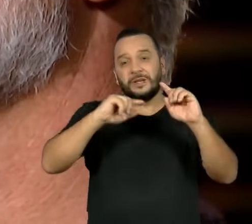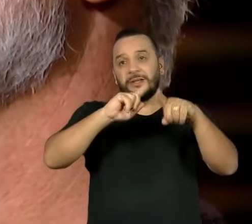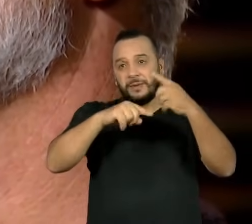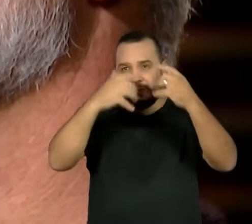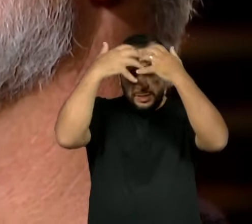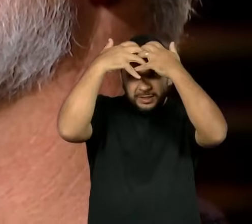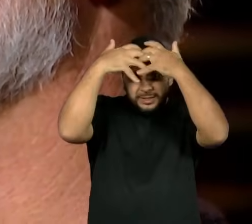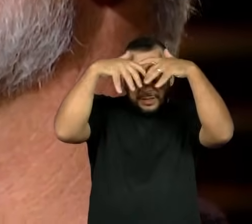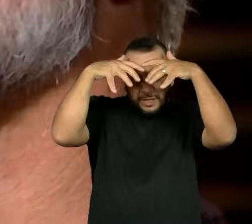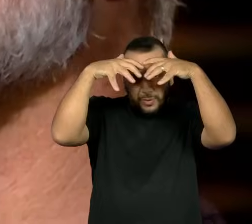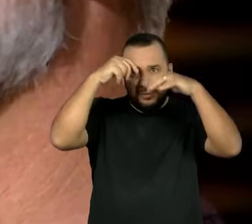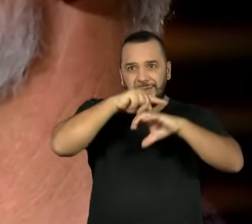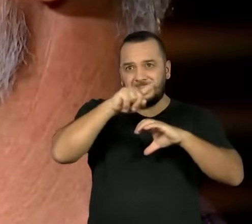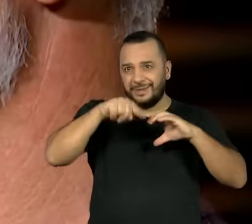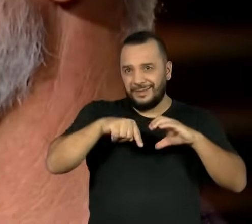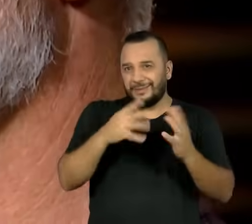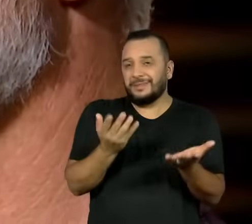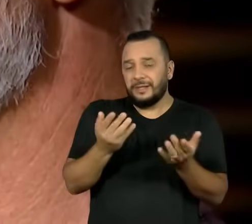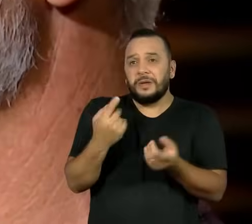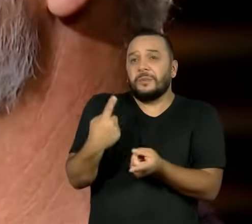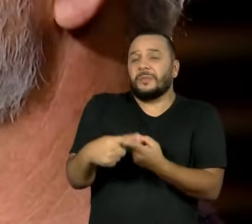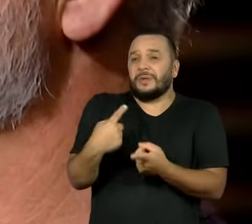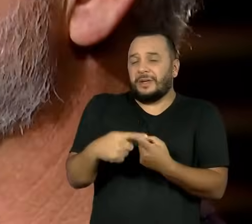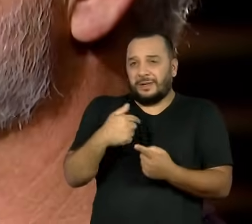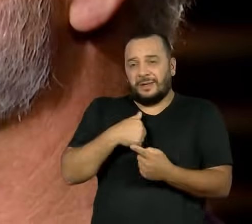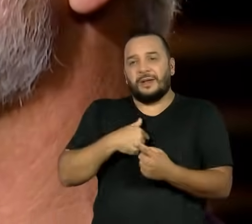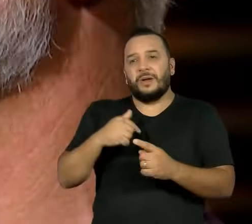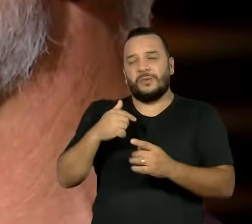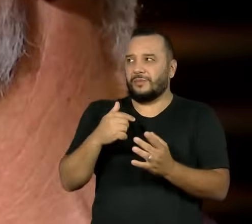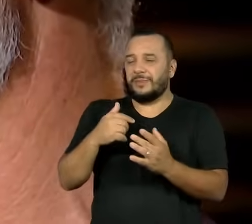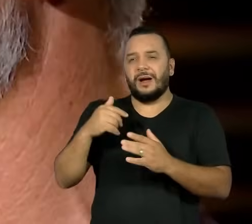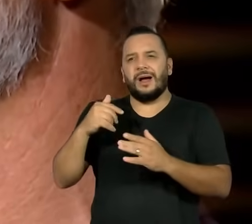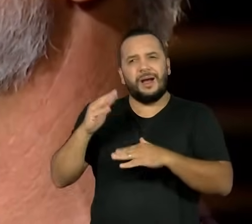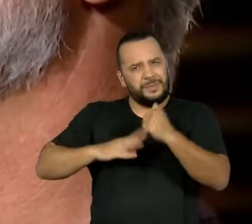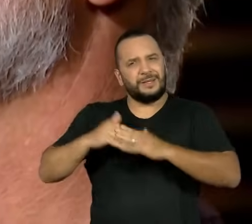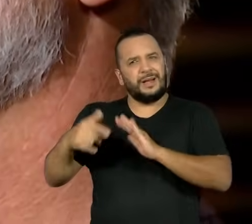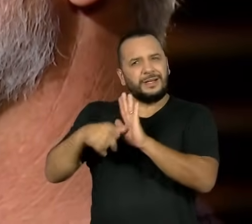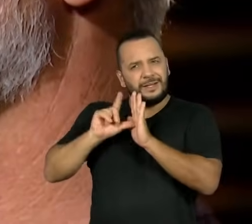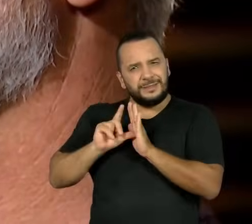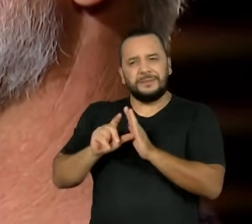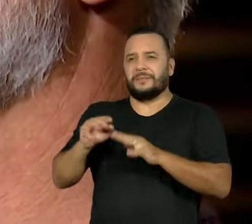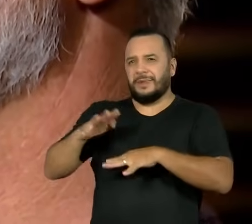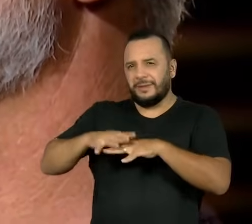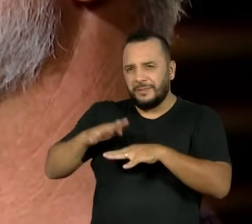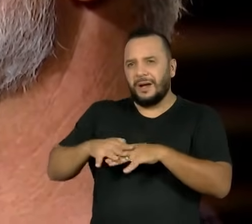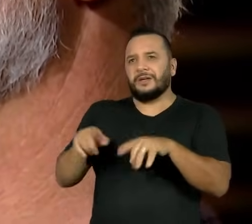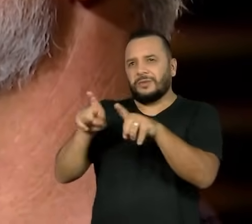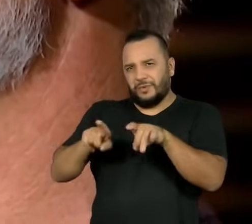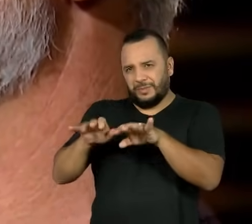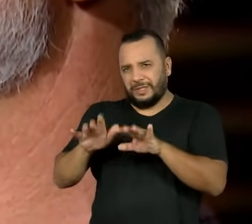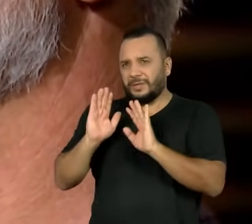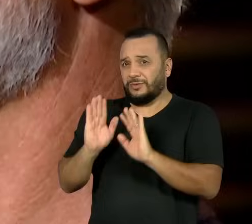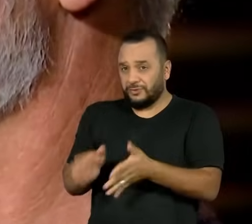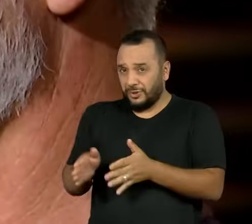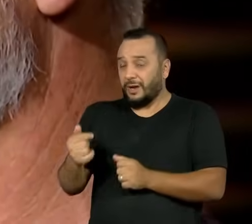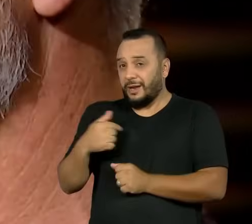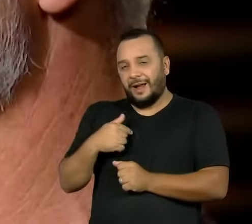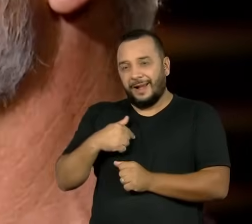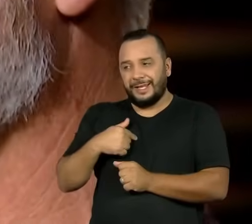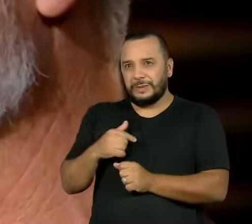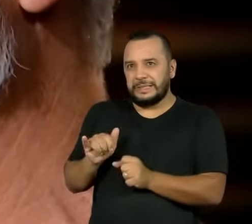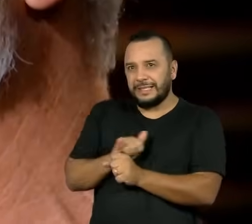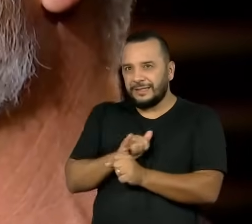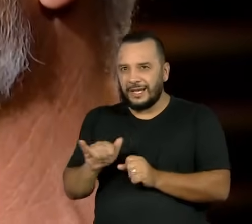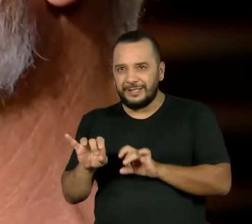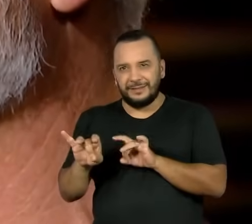neurociências foi a partir dessas habilidades que eu tinha de matemática, computação. E aí eu passei a dominar certas técnicas,